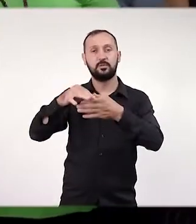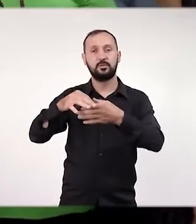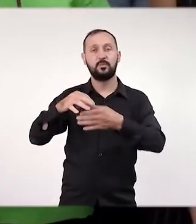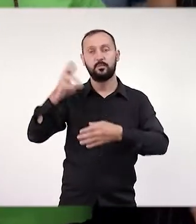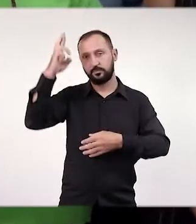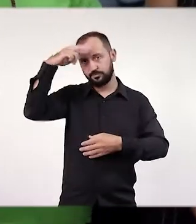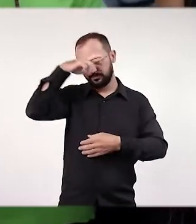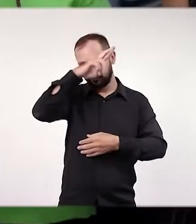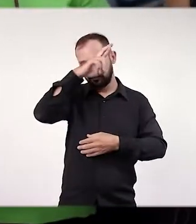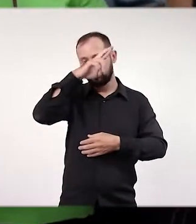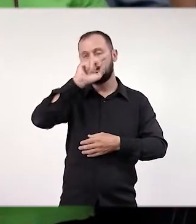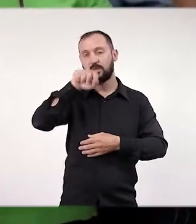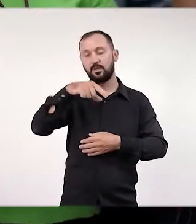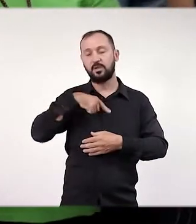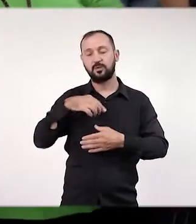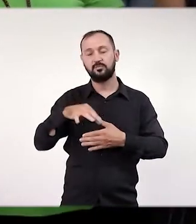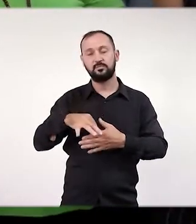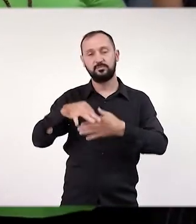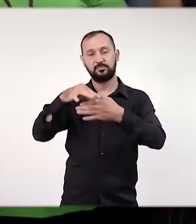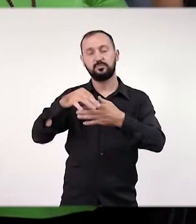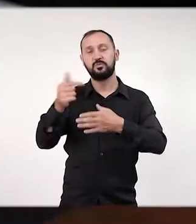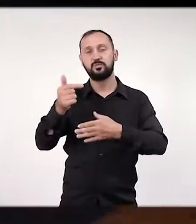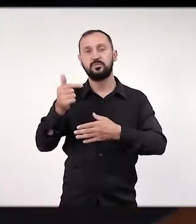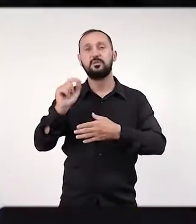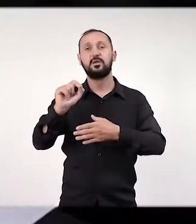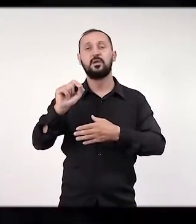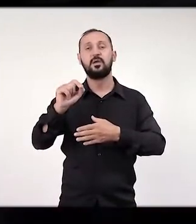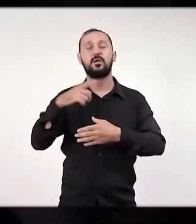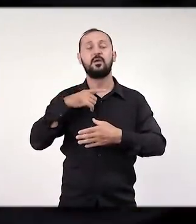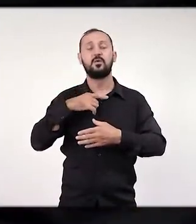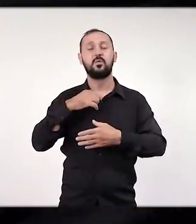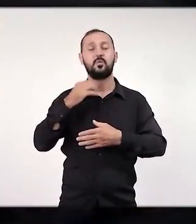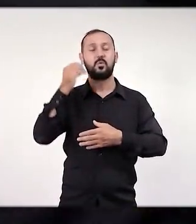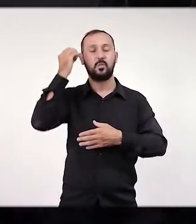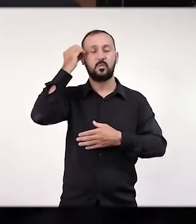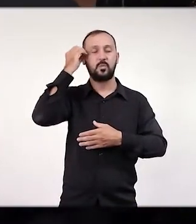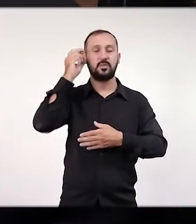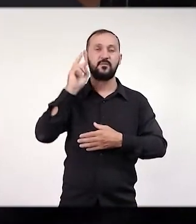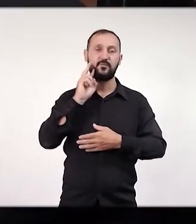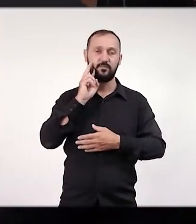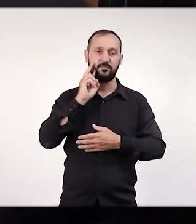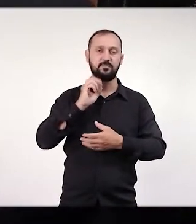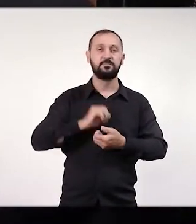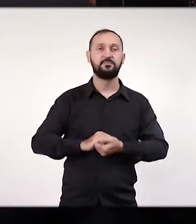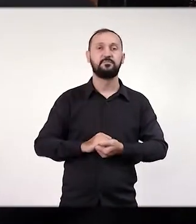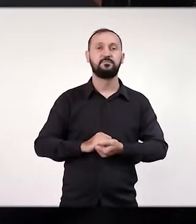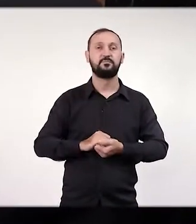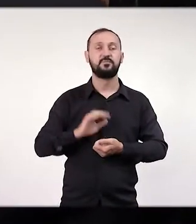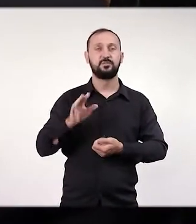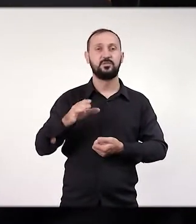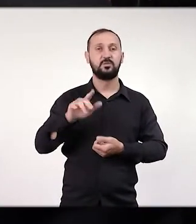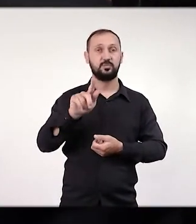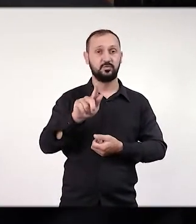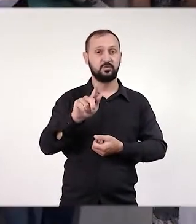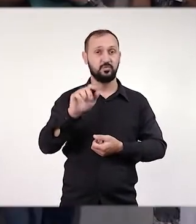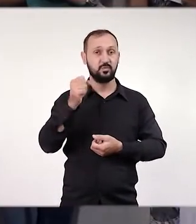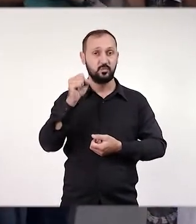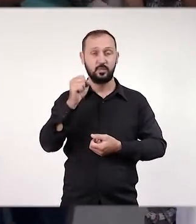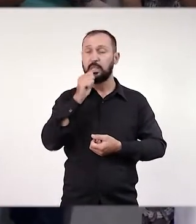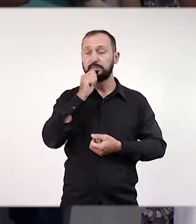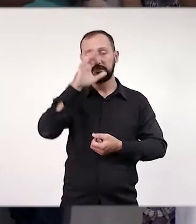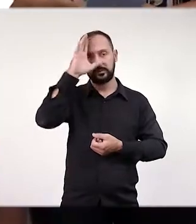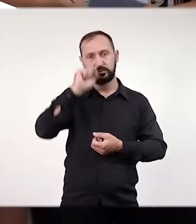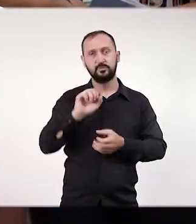líderes. Professor Rinaldo conduzirá a bancada e o vice-líder será o deputado Onevan de Matos, do PSDB. Já